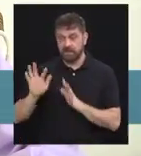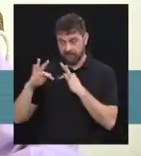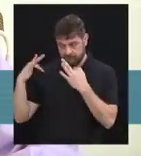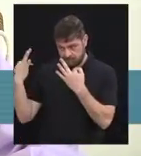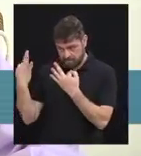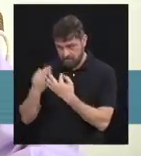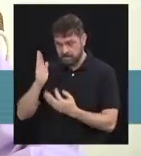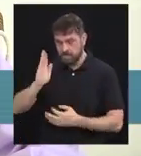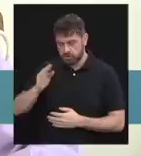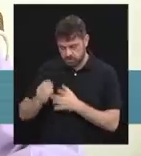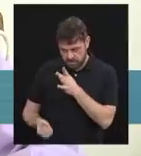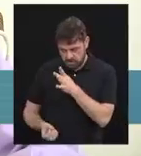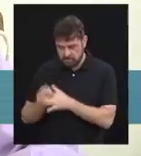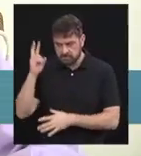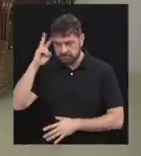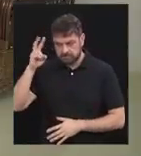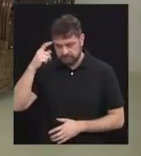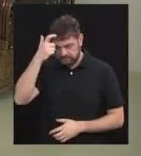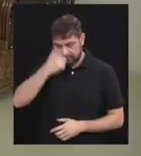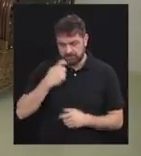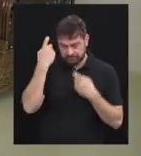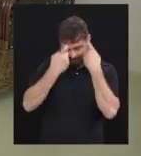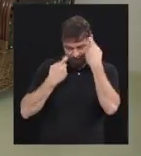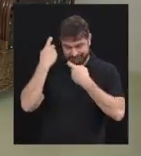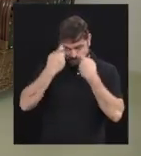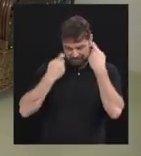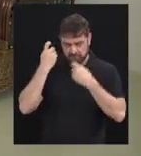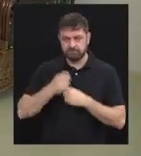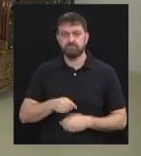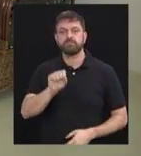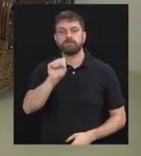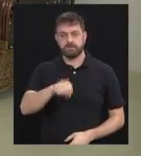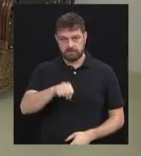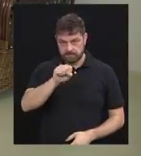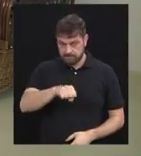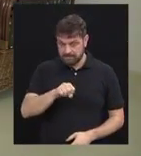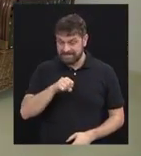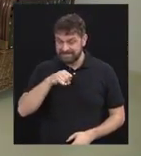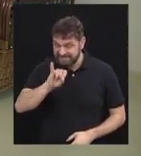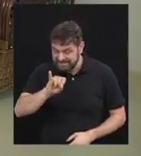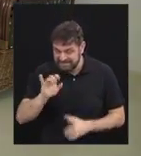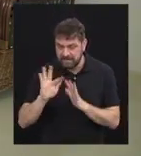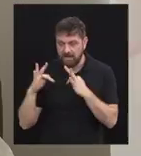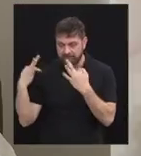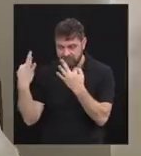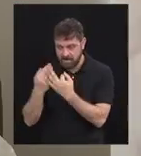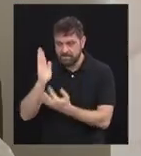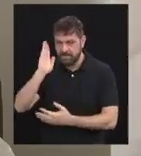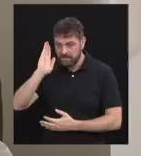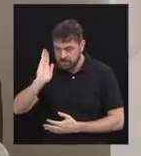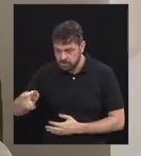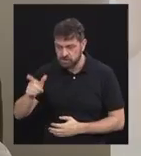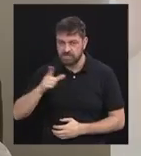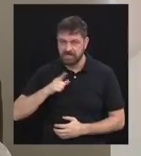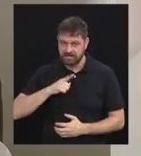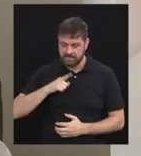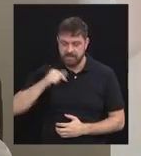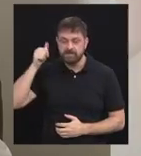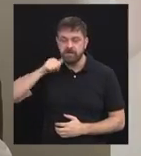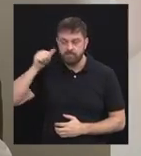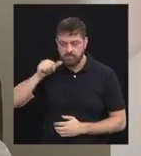na família. Devo me preocupar? Sim, as mulheres que têm história de câncer de mama na